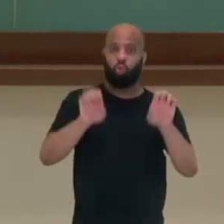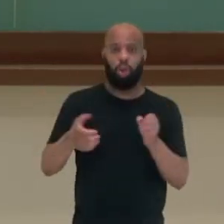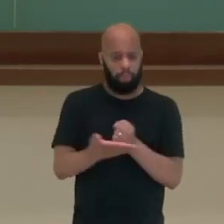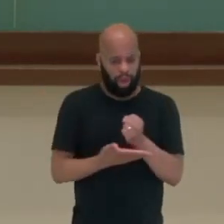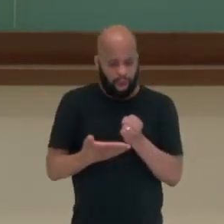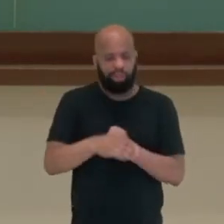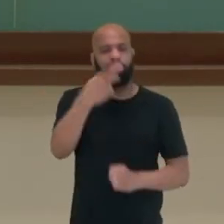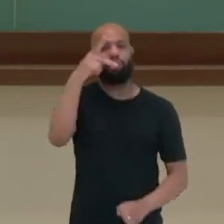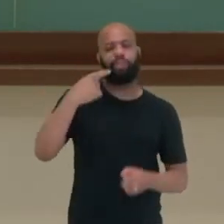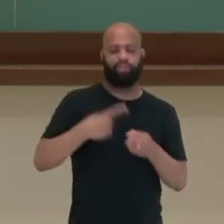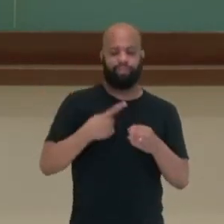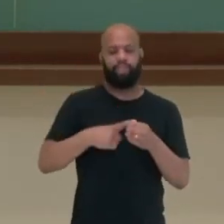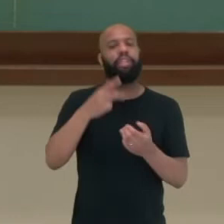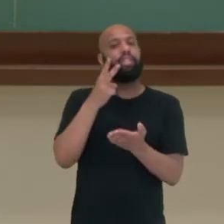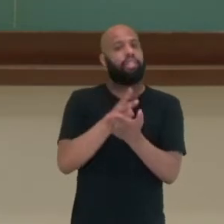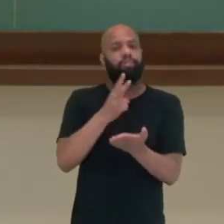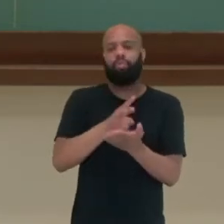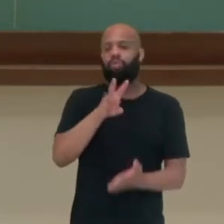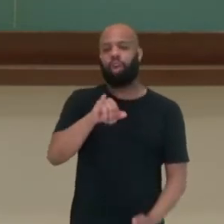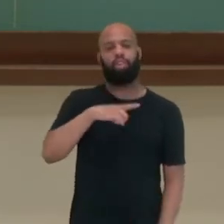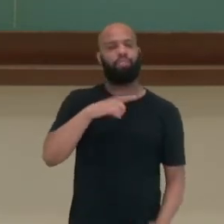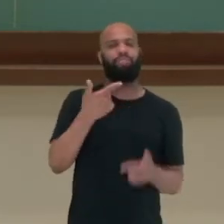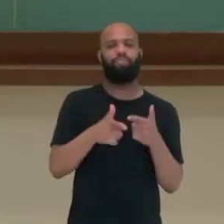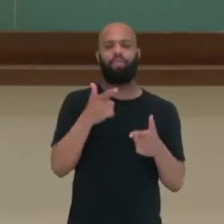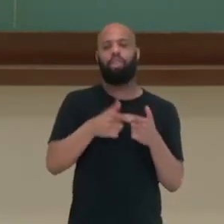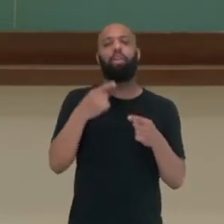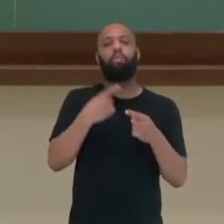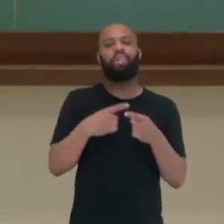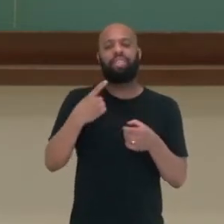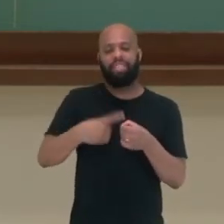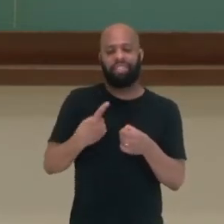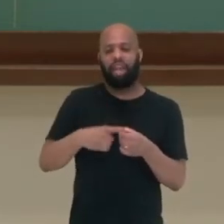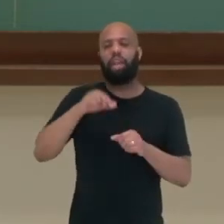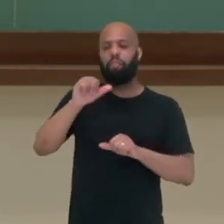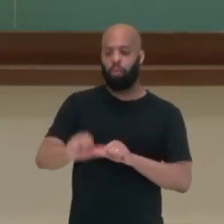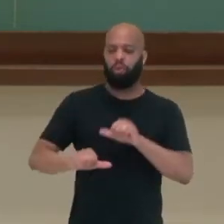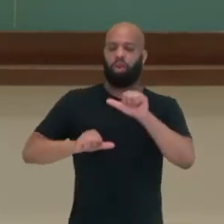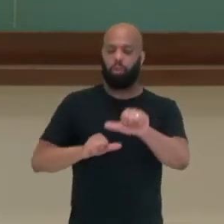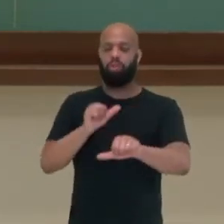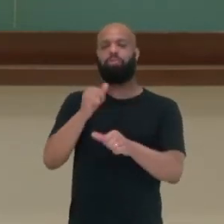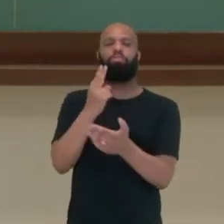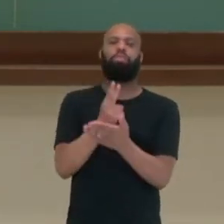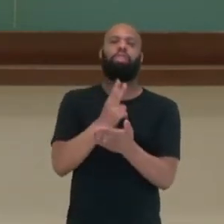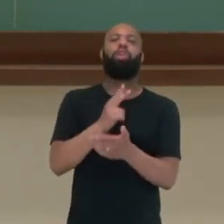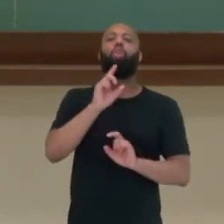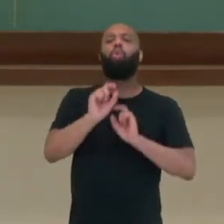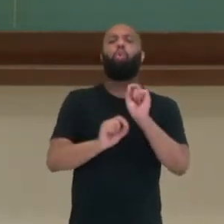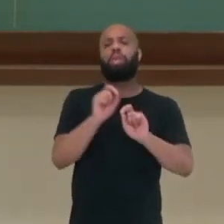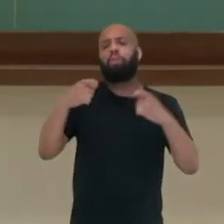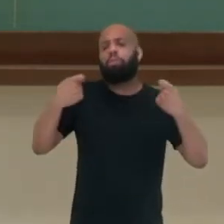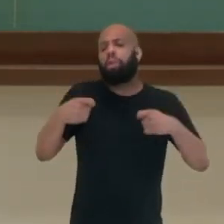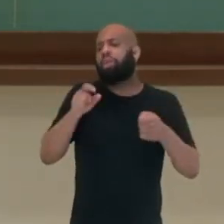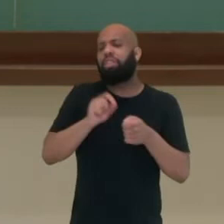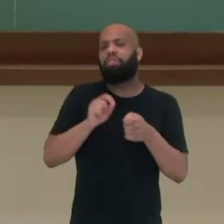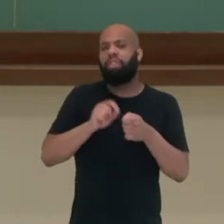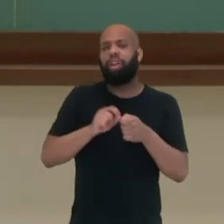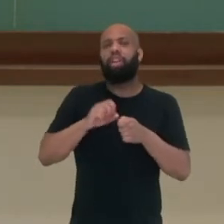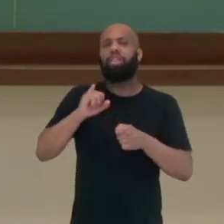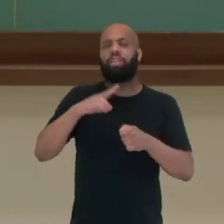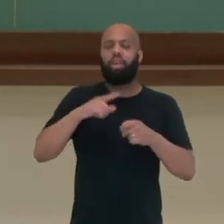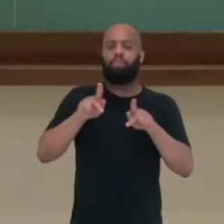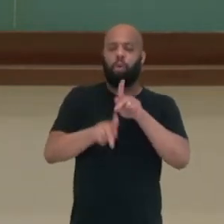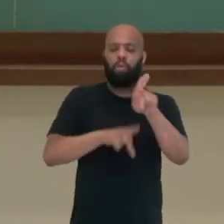E sempre haverão, porque uma cidade ela está em constante transformação. E o que dá essa necessidade? O